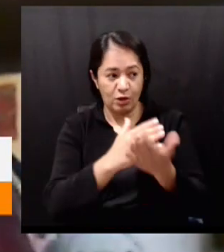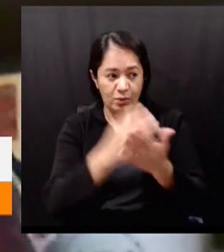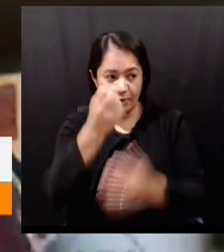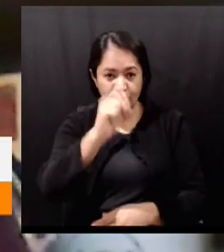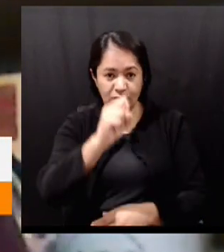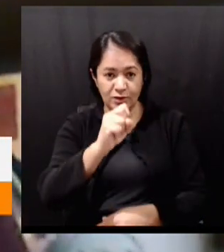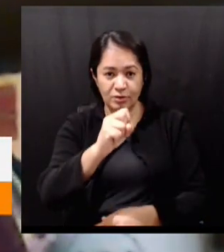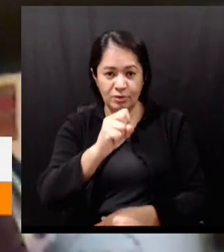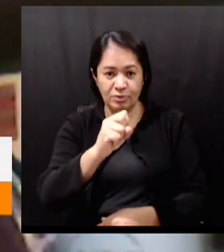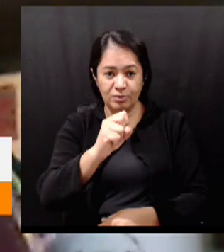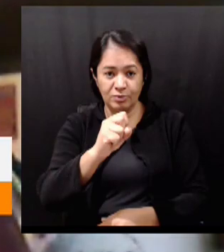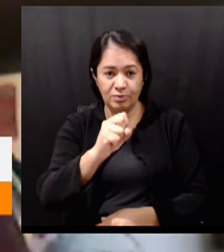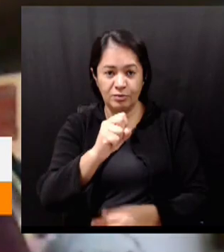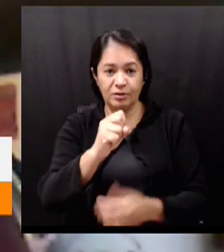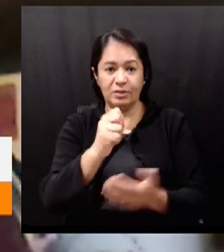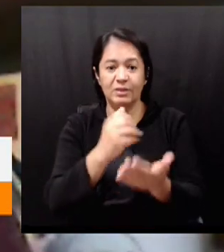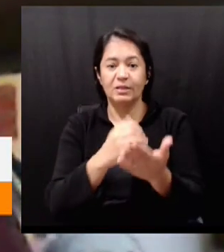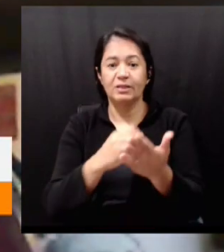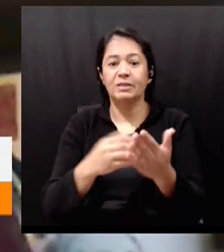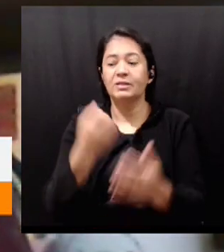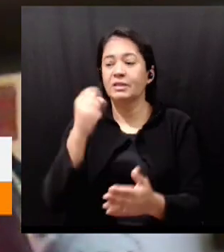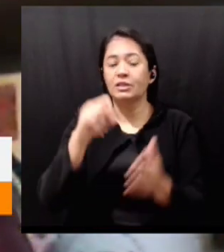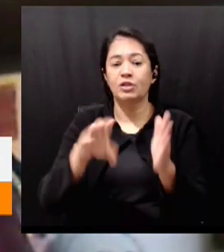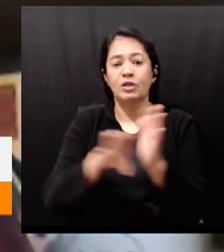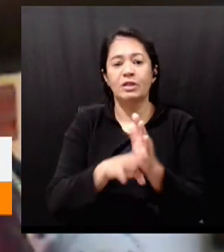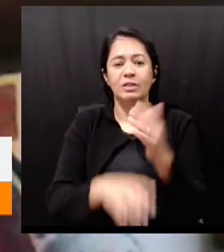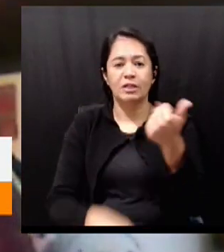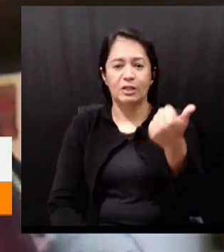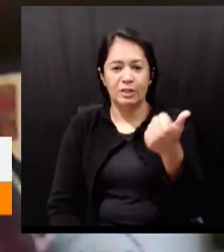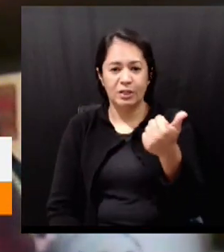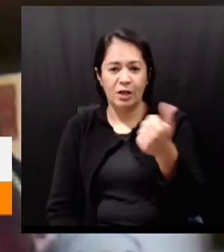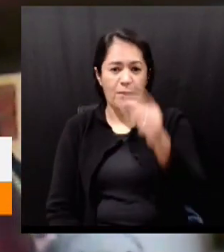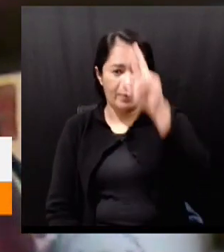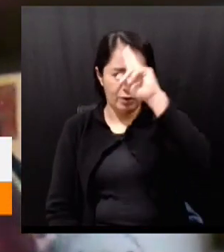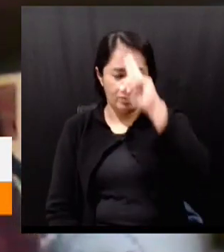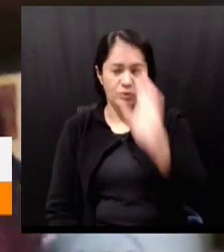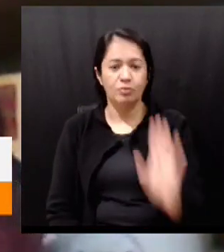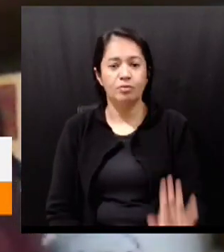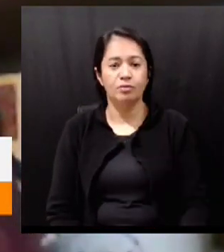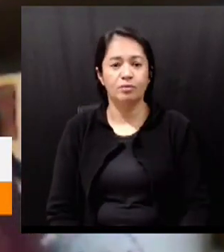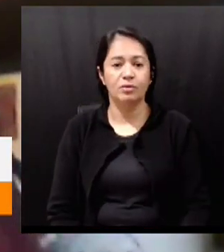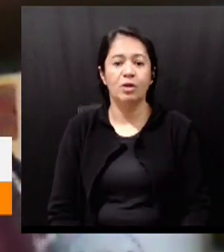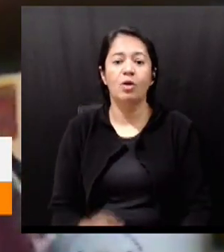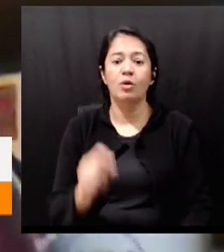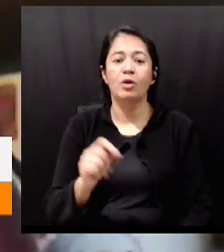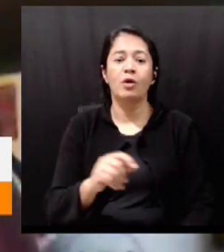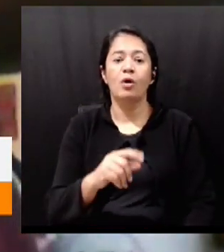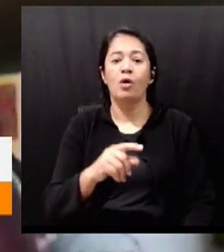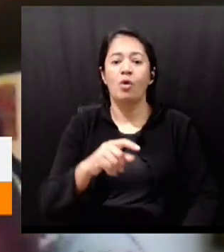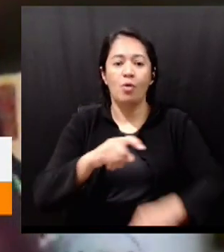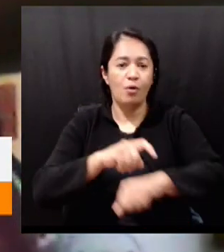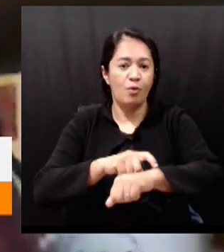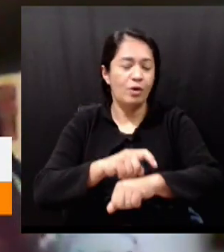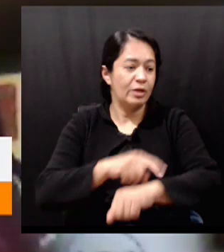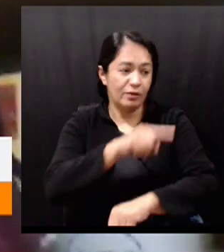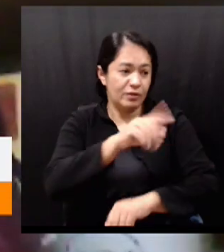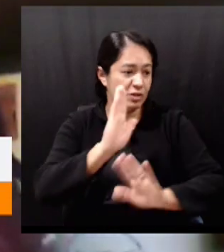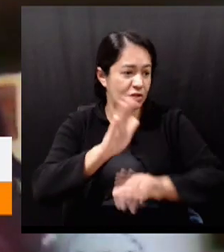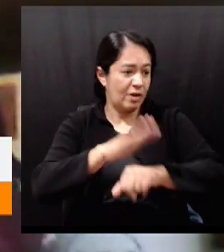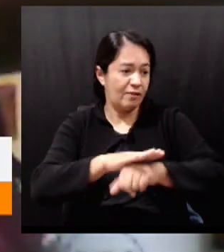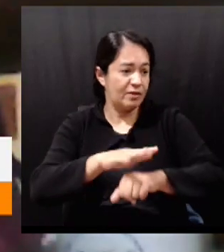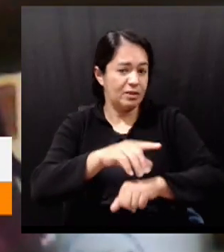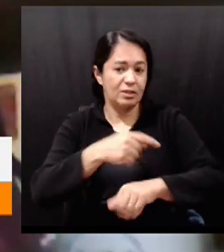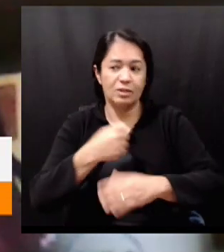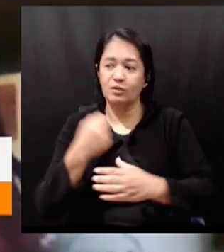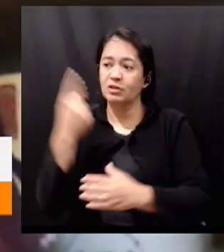8 às 11, das 8 ao meio-dia, que é aquele horário que era o que você fazia quando você ia